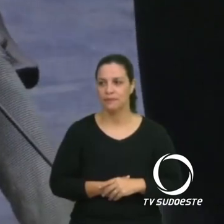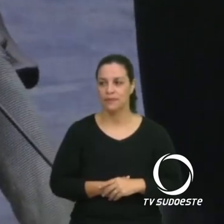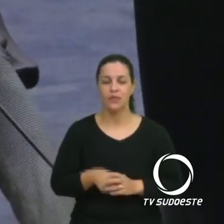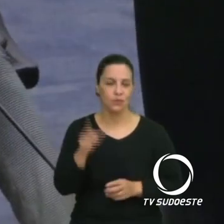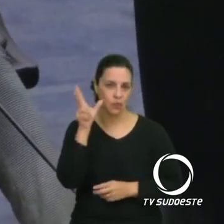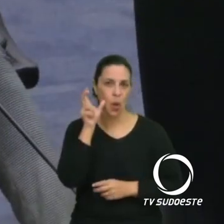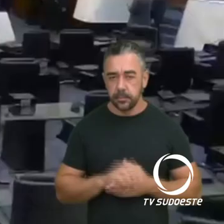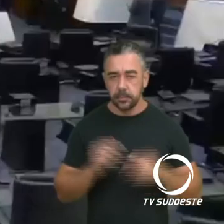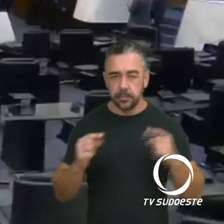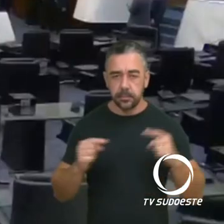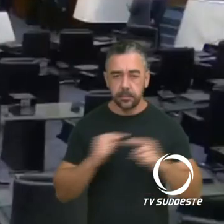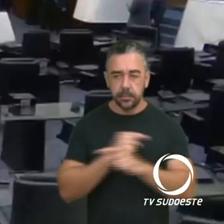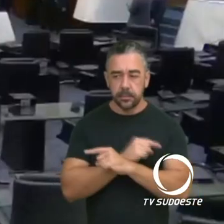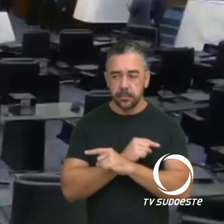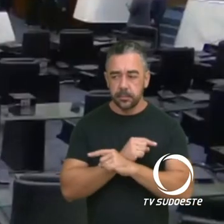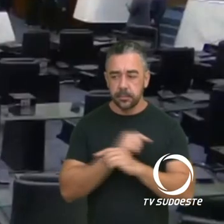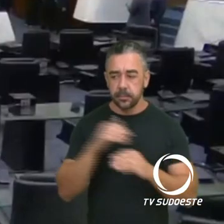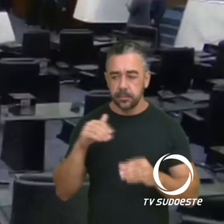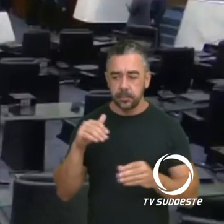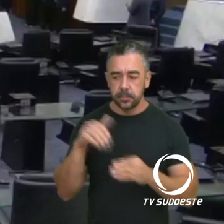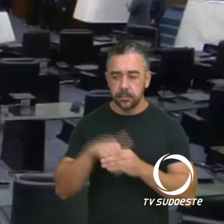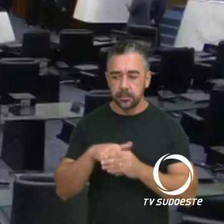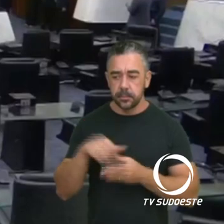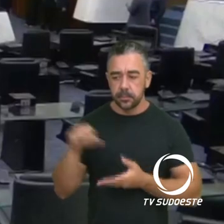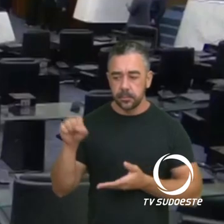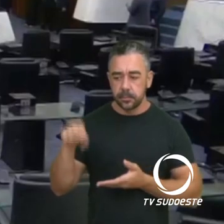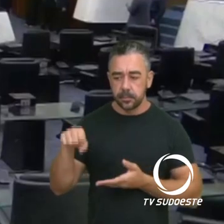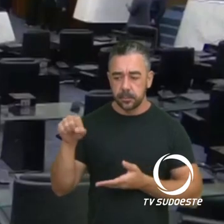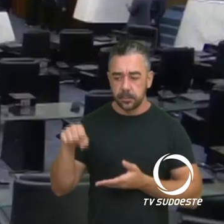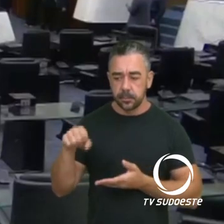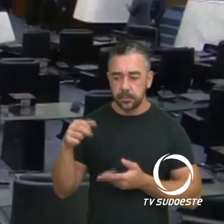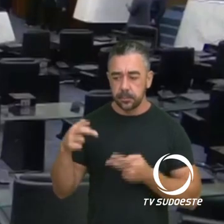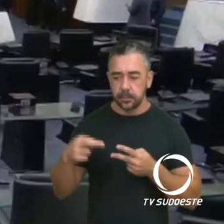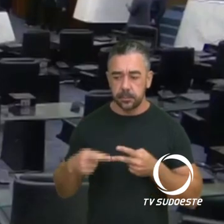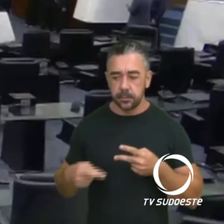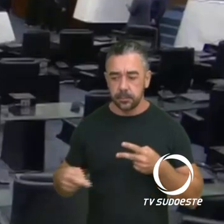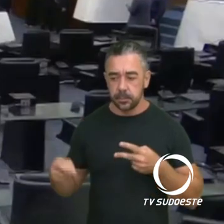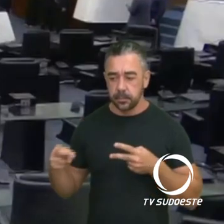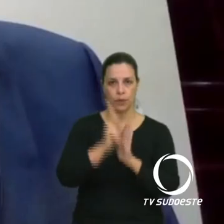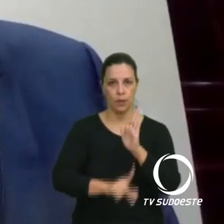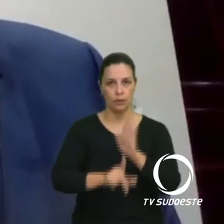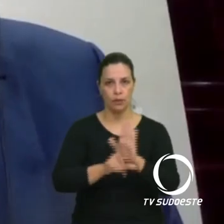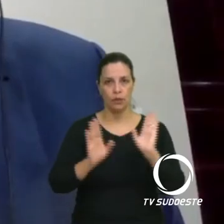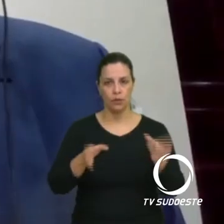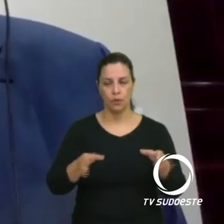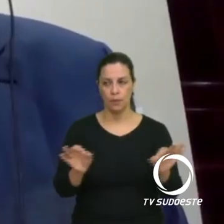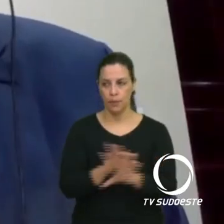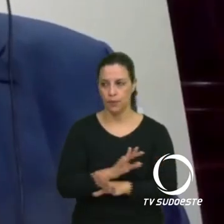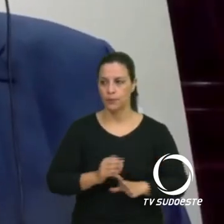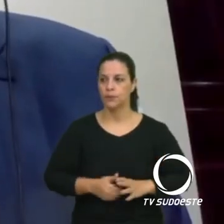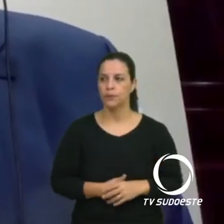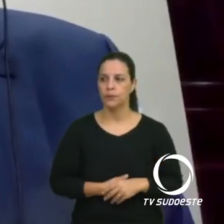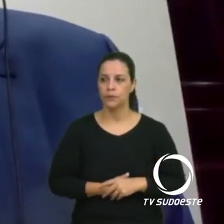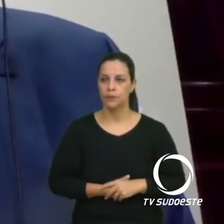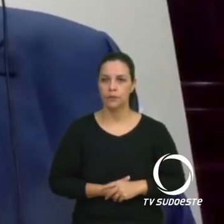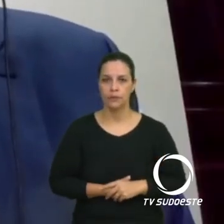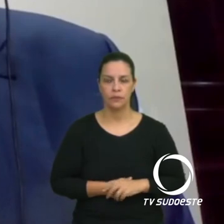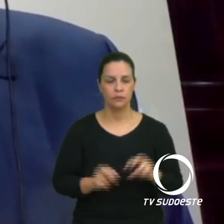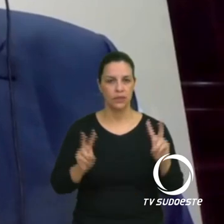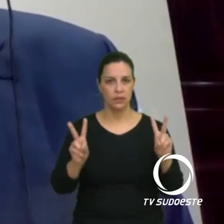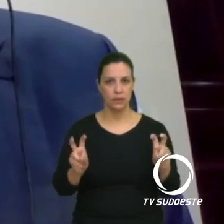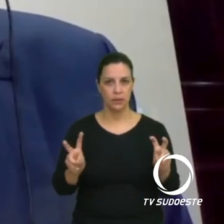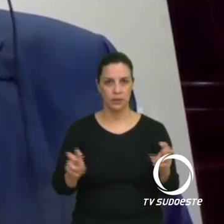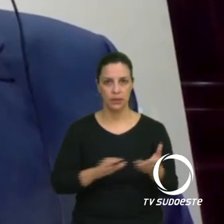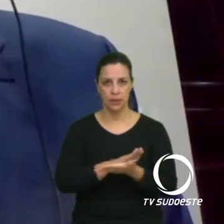Ouvindo, deputado Tito. Ao final, o projeto foi aprovado por 39 a 13 votos. O presidente que coordenou os trabalhos